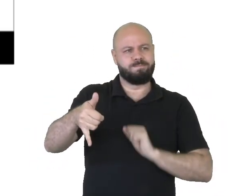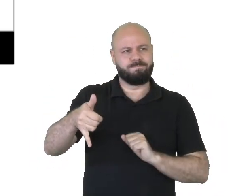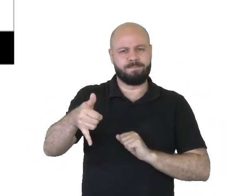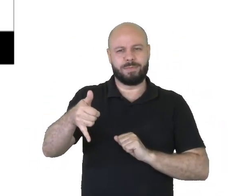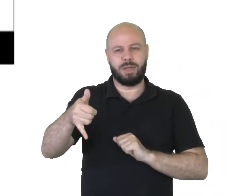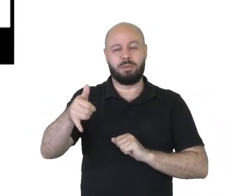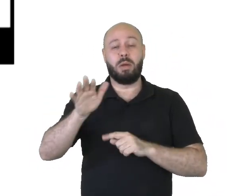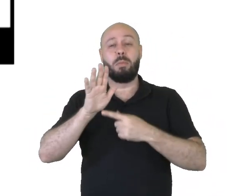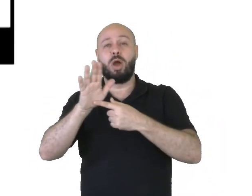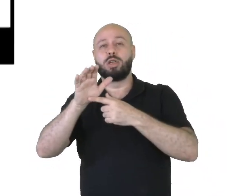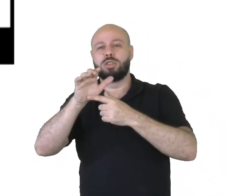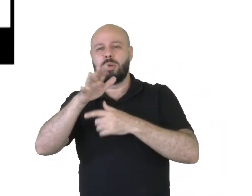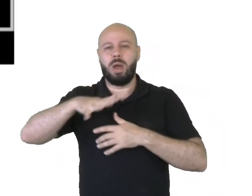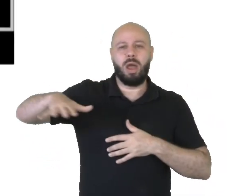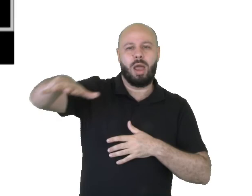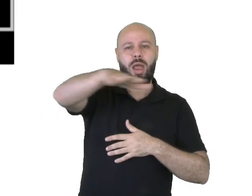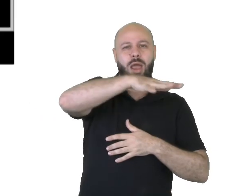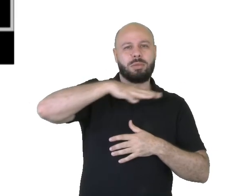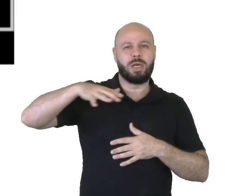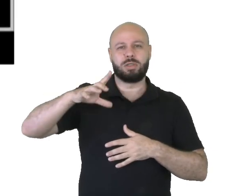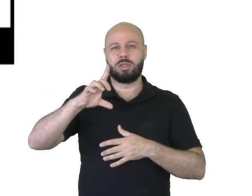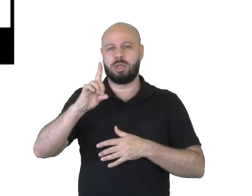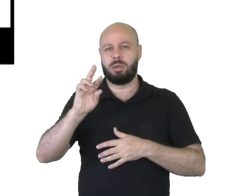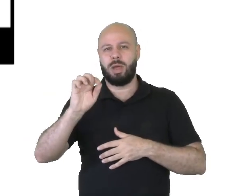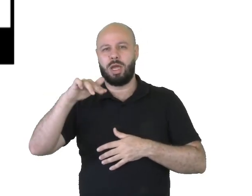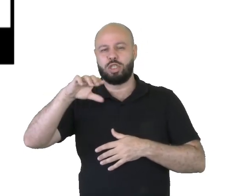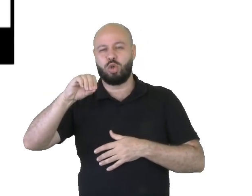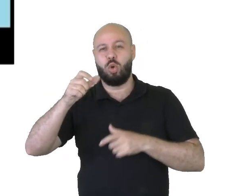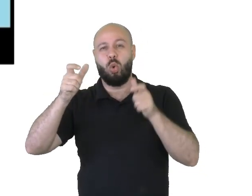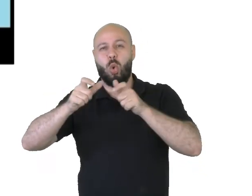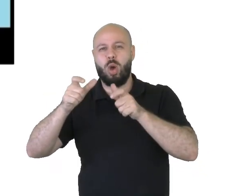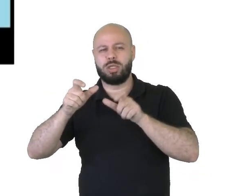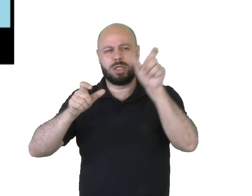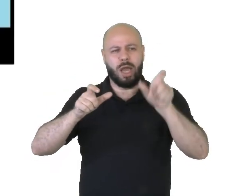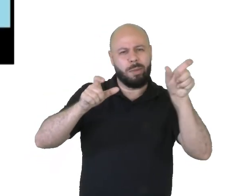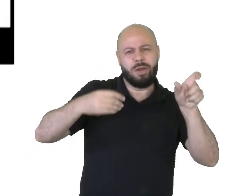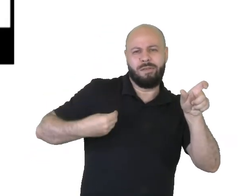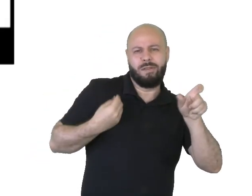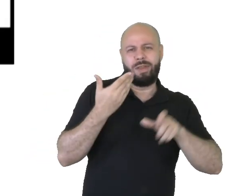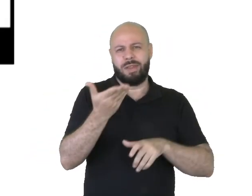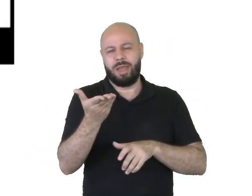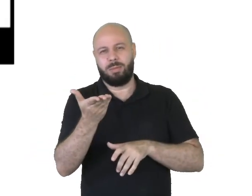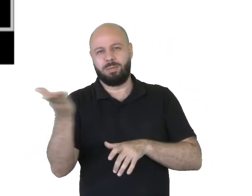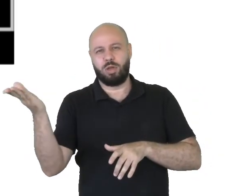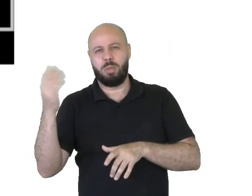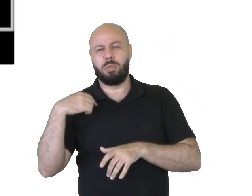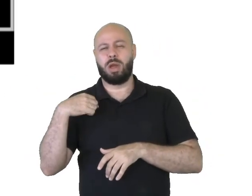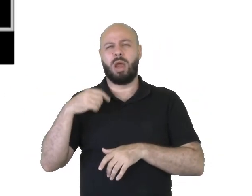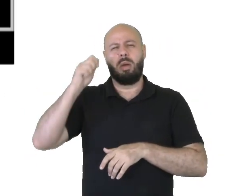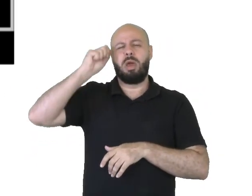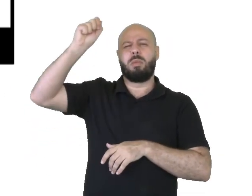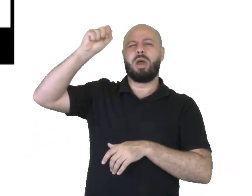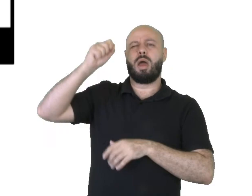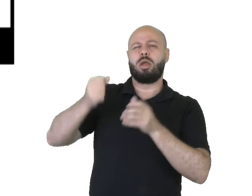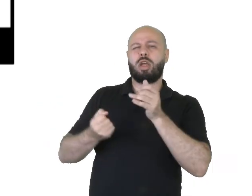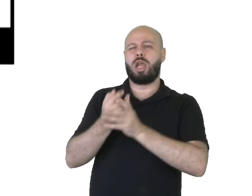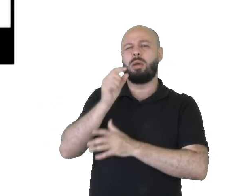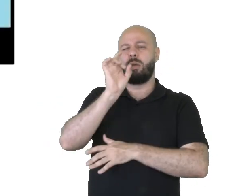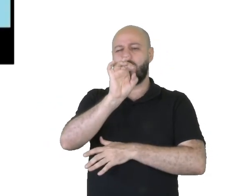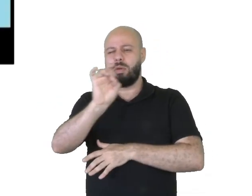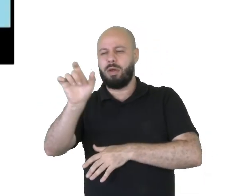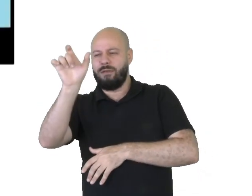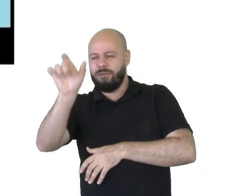espaço dramático é o local onde vivem os personagens. Esse espaço é criado pelo dramaturgo para os personagens.